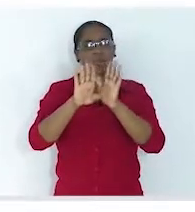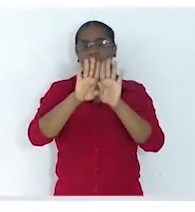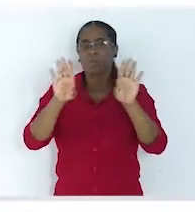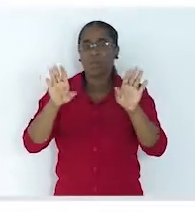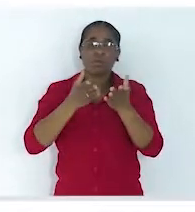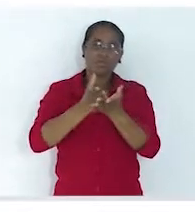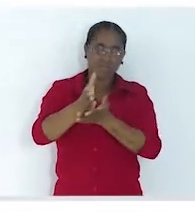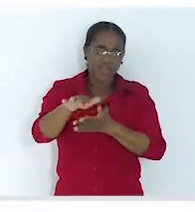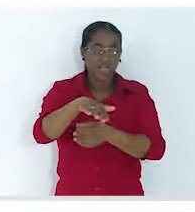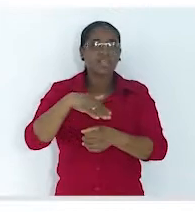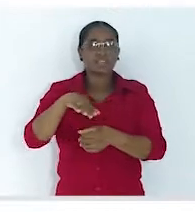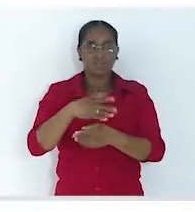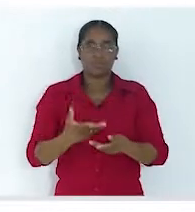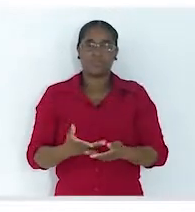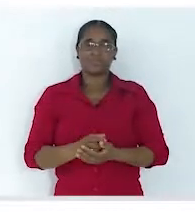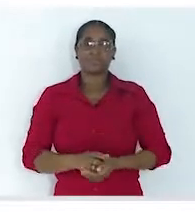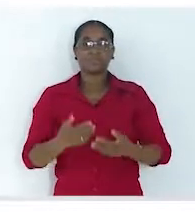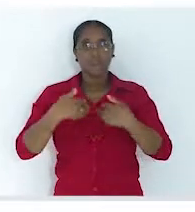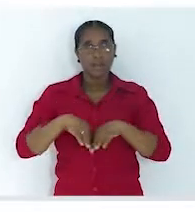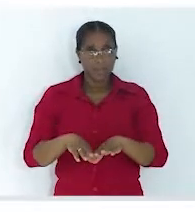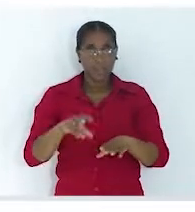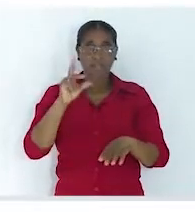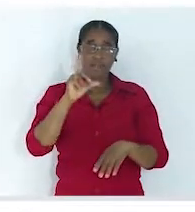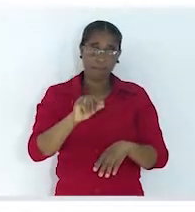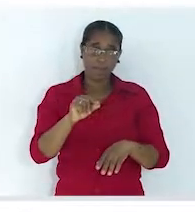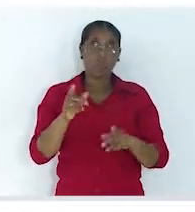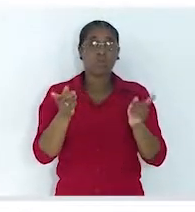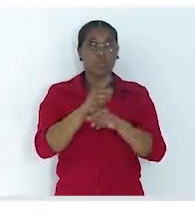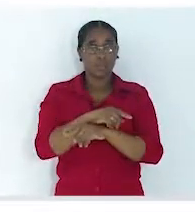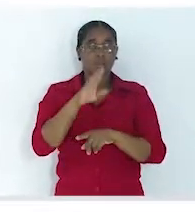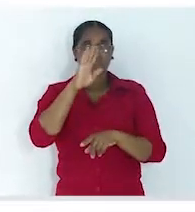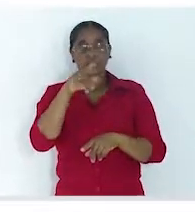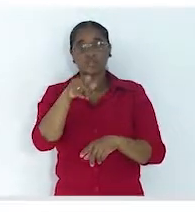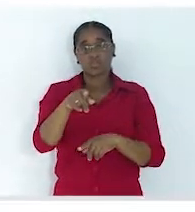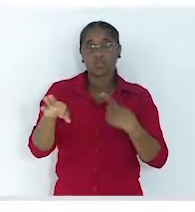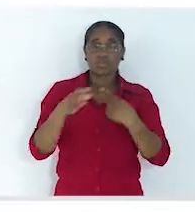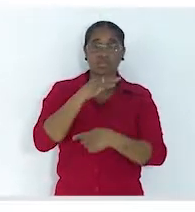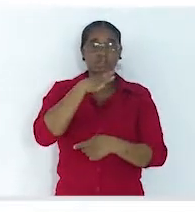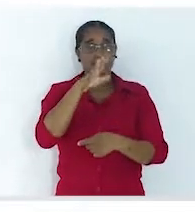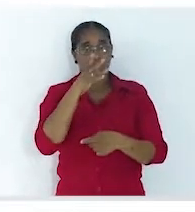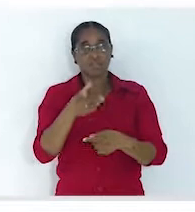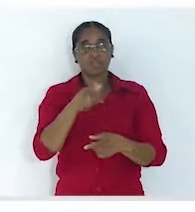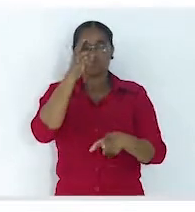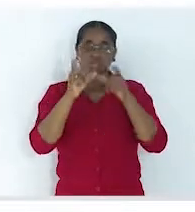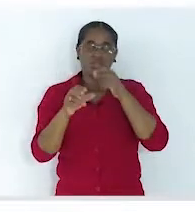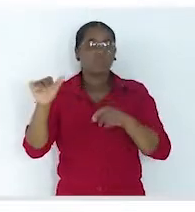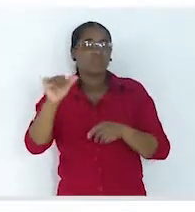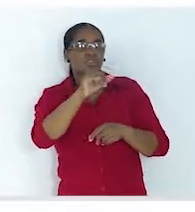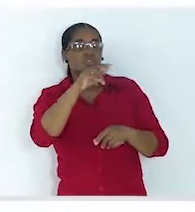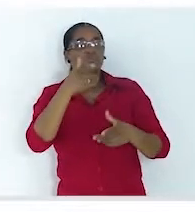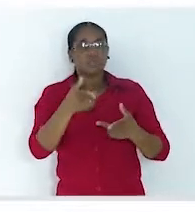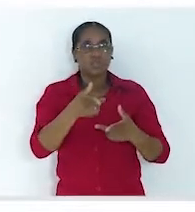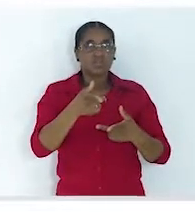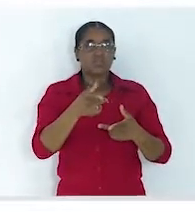ação. Mas também, ao contrário, se tu conseguires dizer que fulano de tal viajou por isso, por aqui ou por ali, já